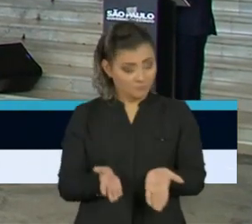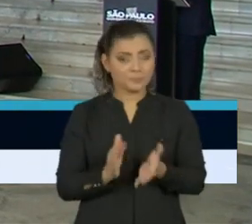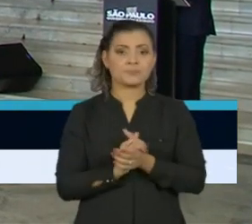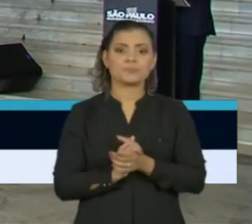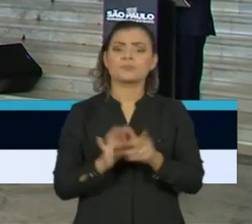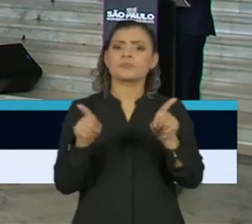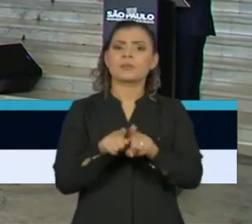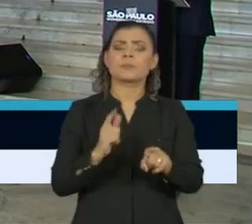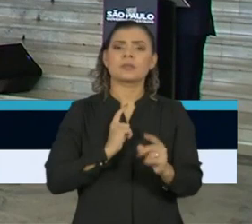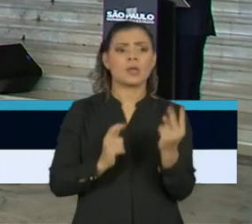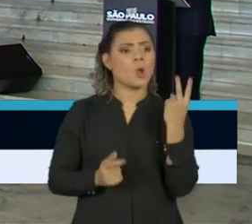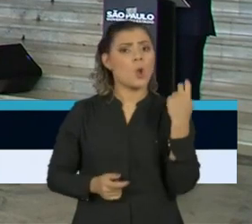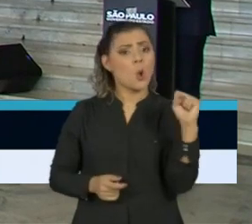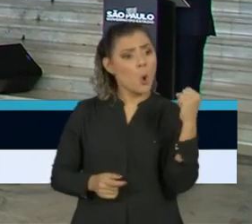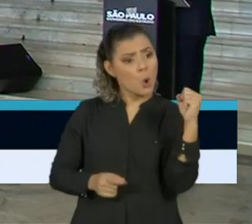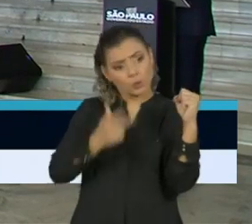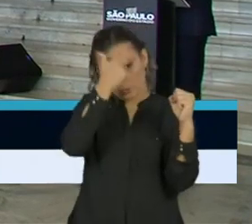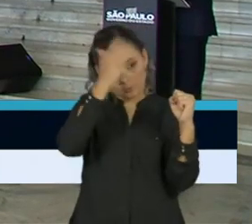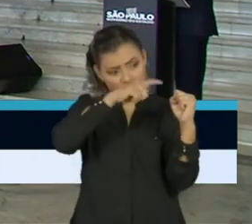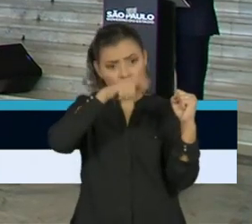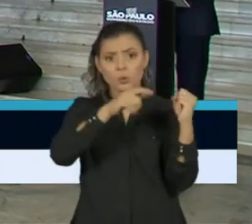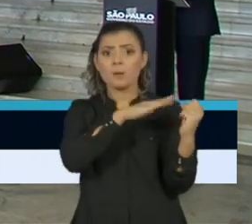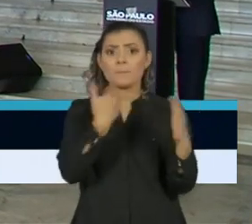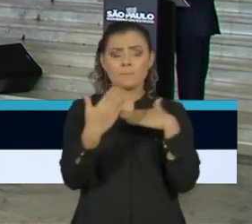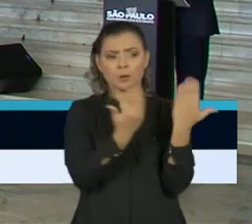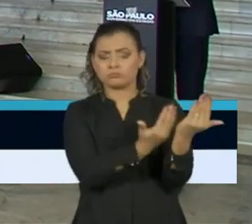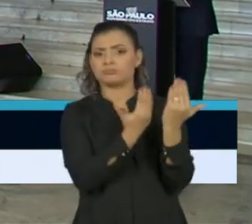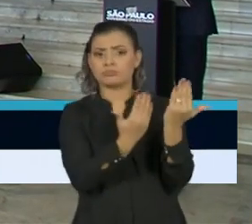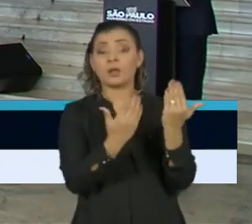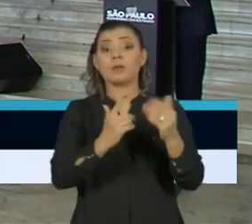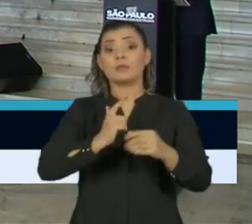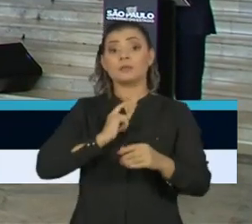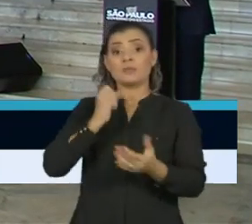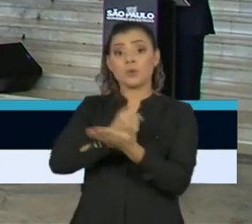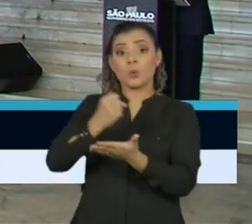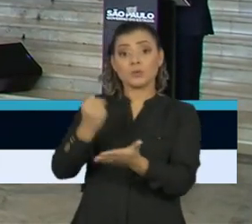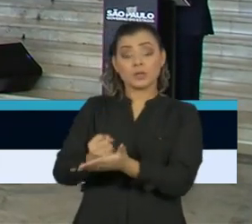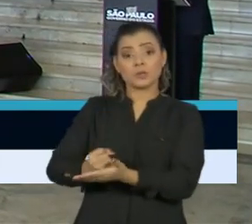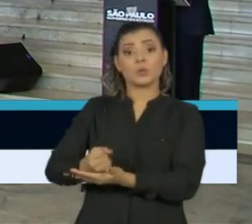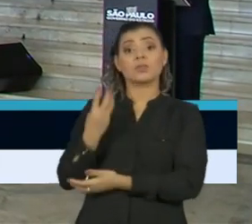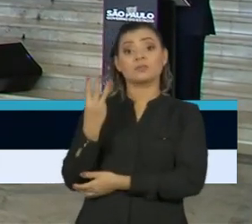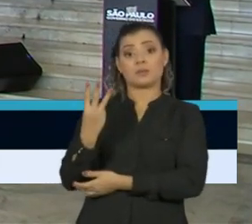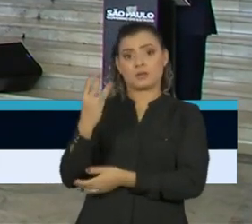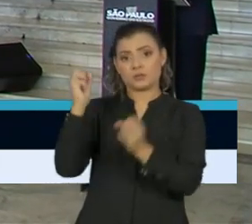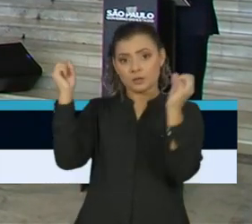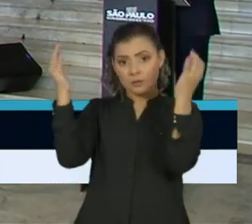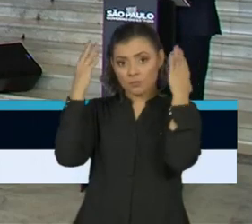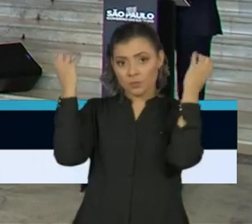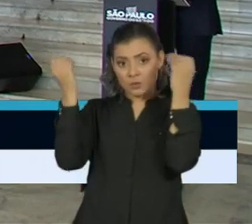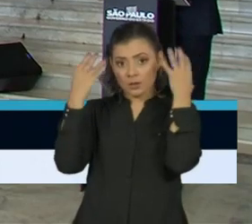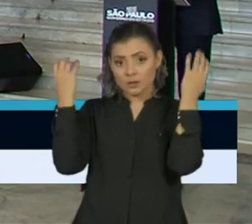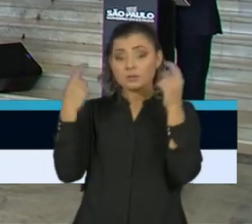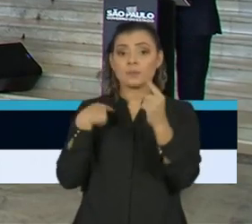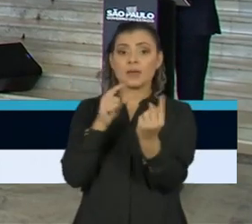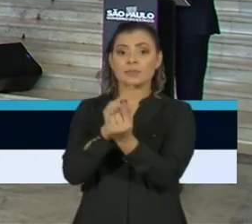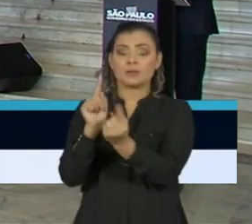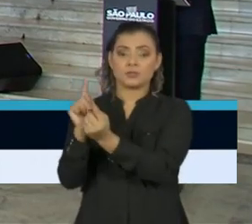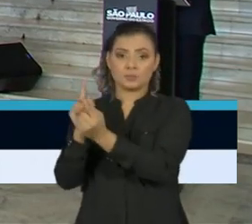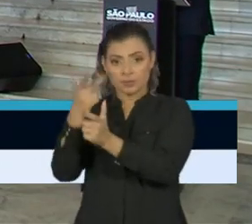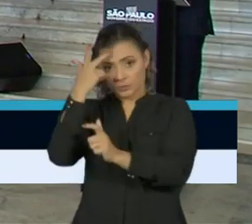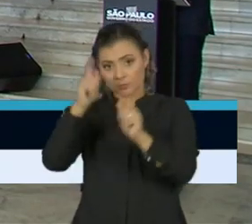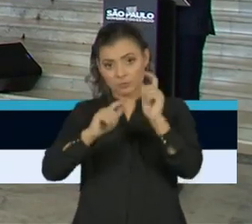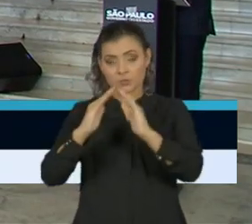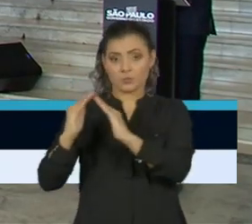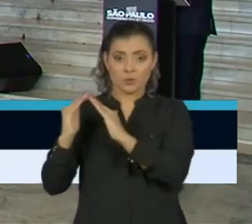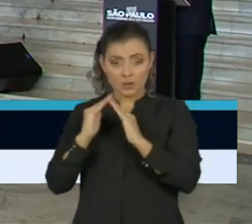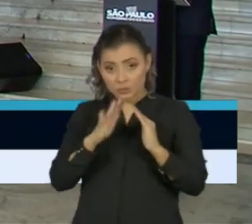8 mortes suspeitas. A comunidade contratou 3 ambulâncias particulares, sendo uma com UTI para atender os moradores. E